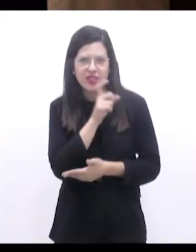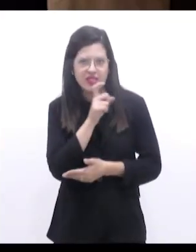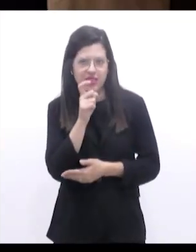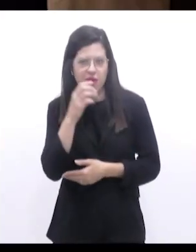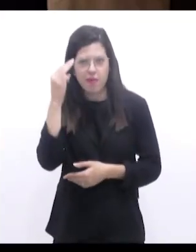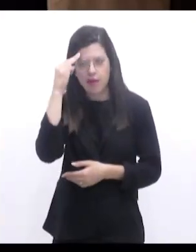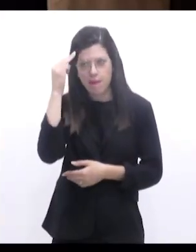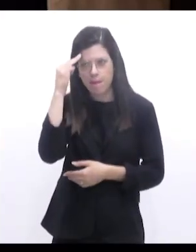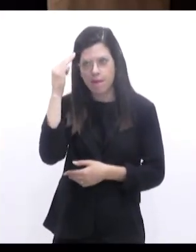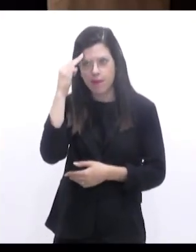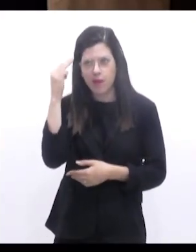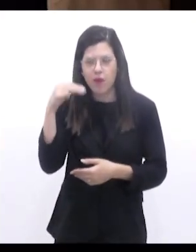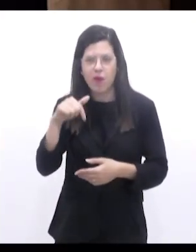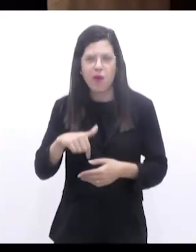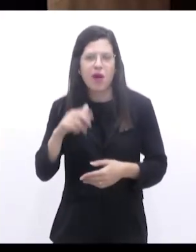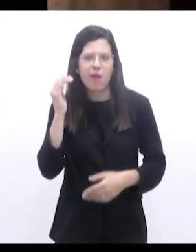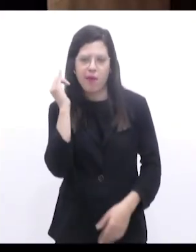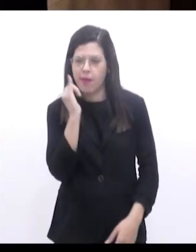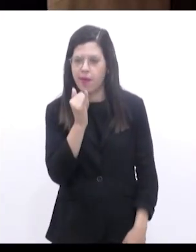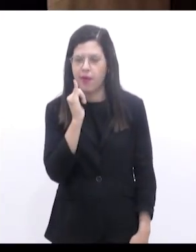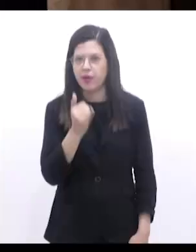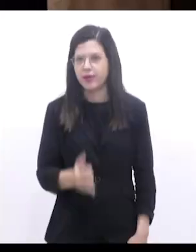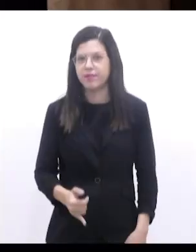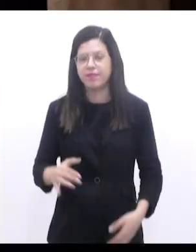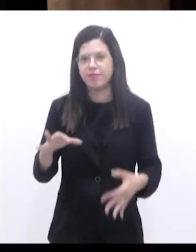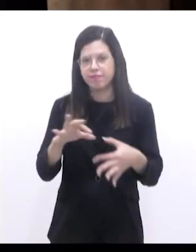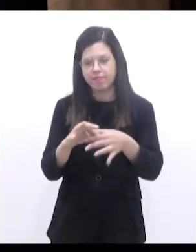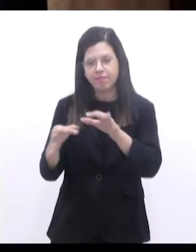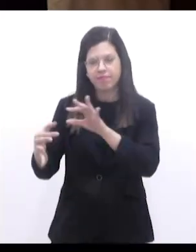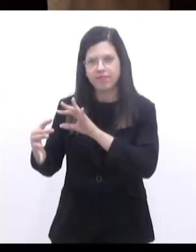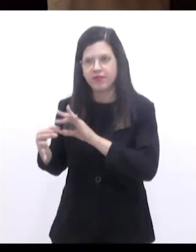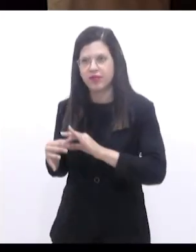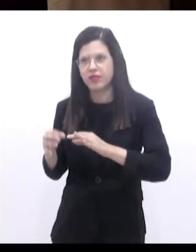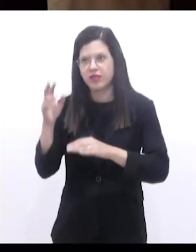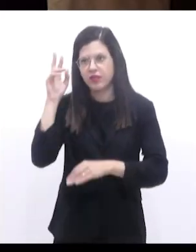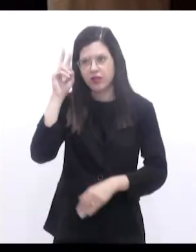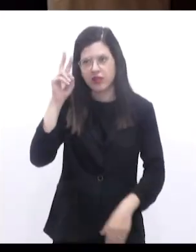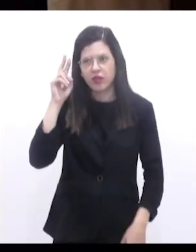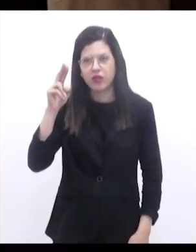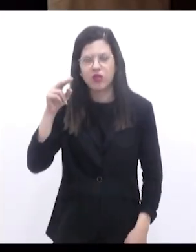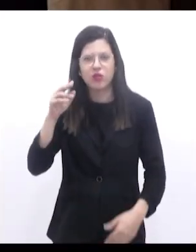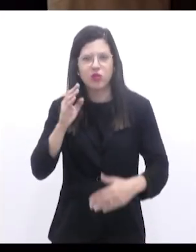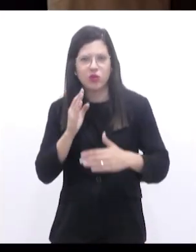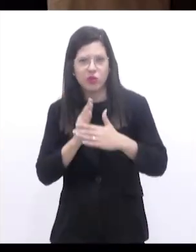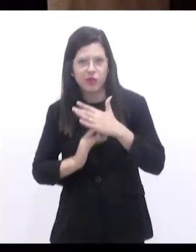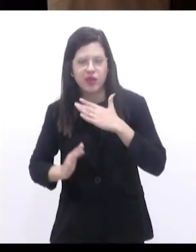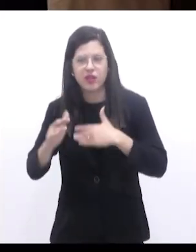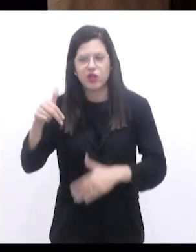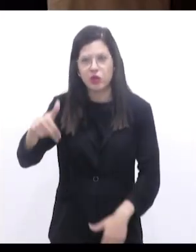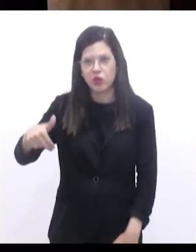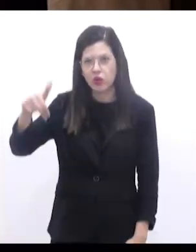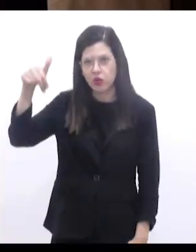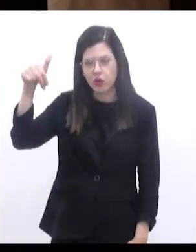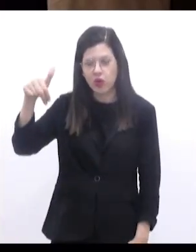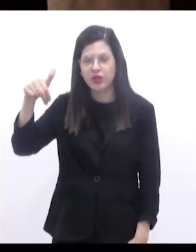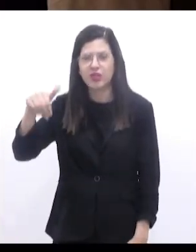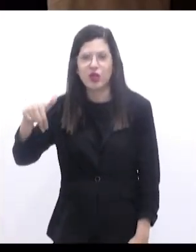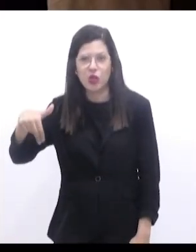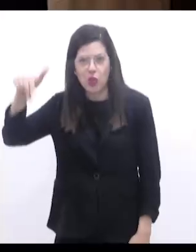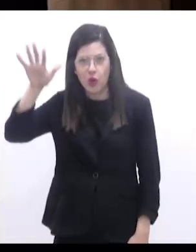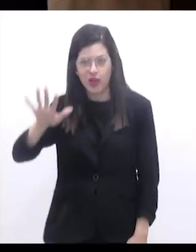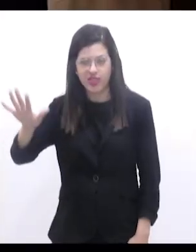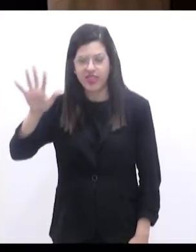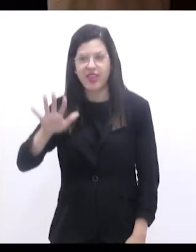uma narrativa fragmentada que entrelaçam histórias dos migrantes do norte e nordeste do Brasil. Tudo Que Eu Não Vivi